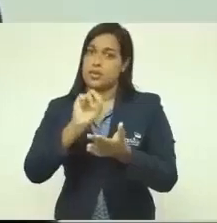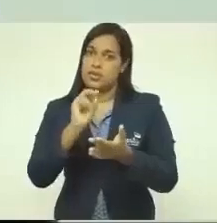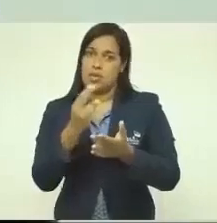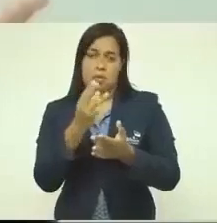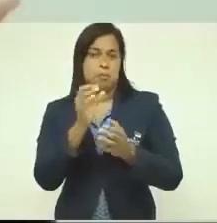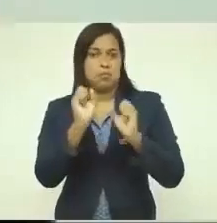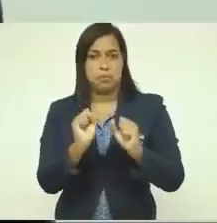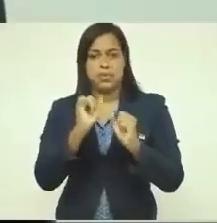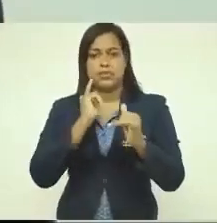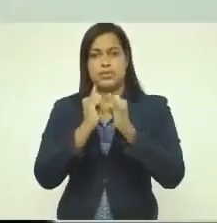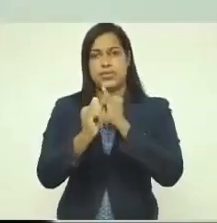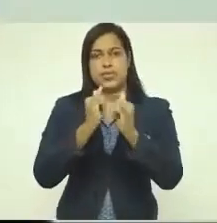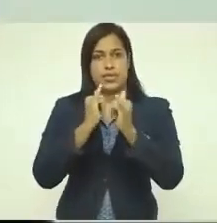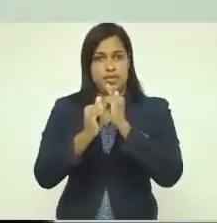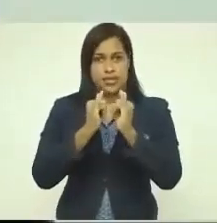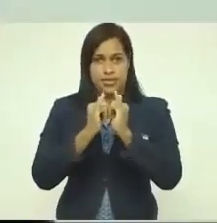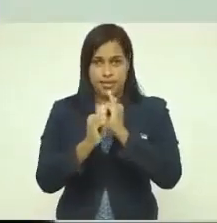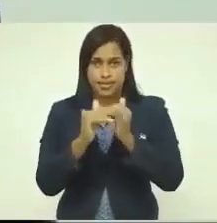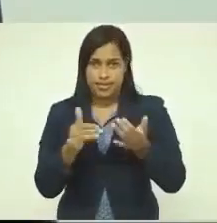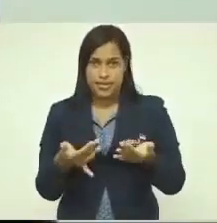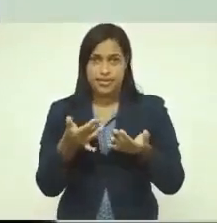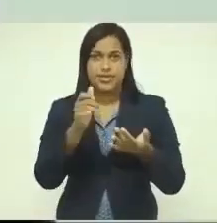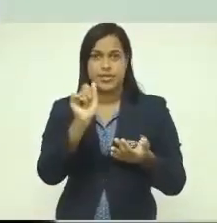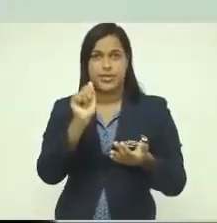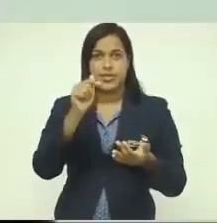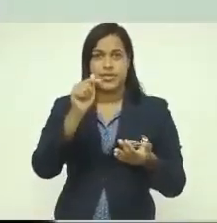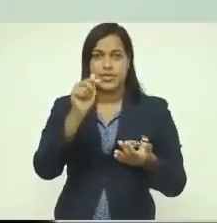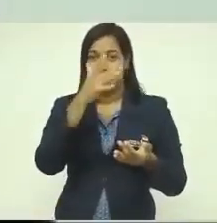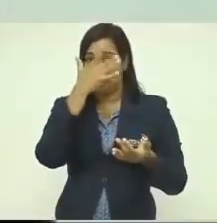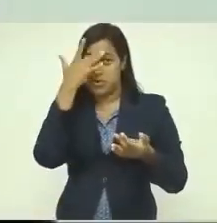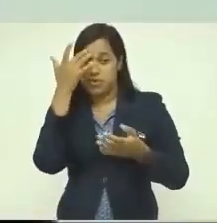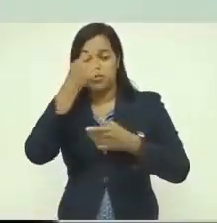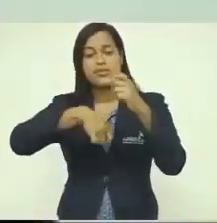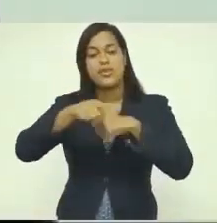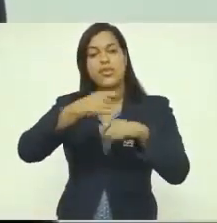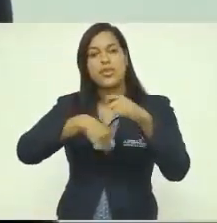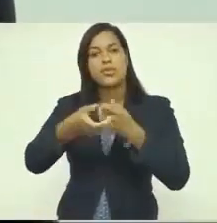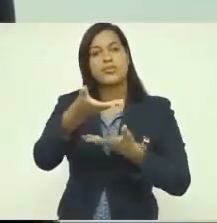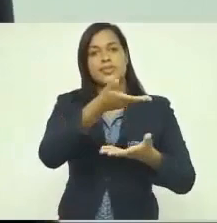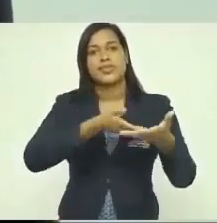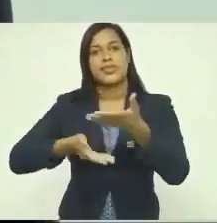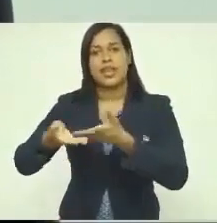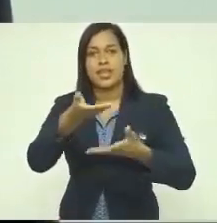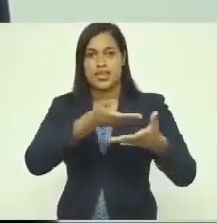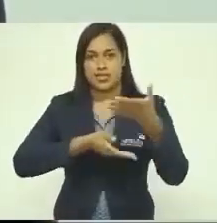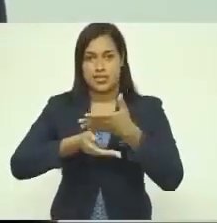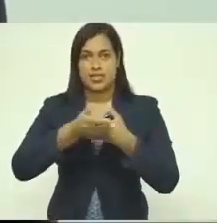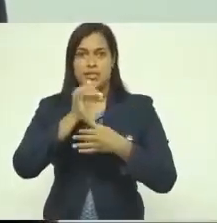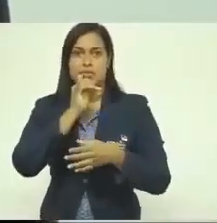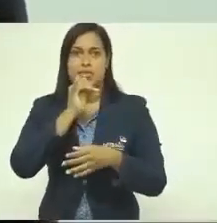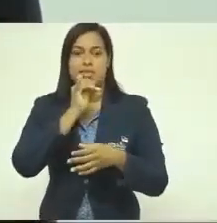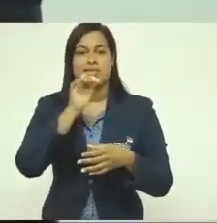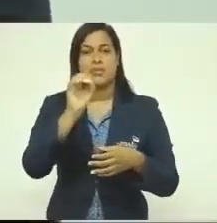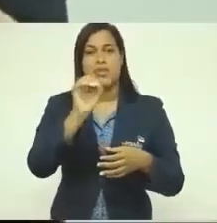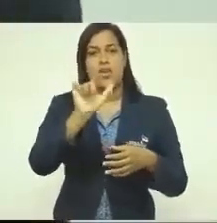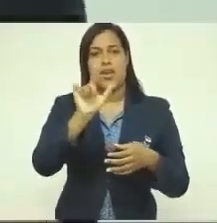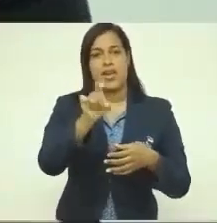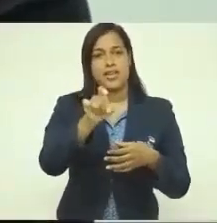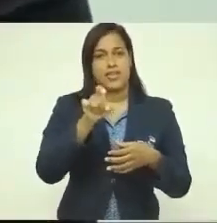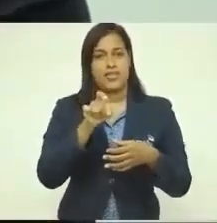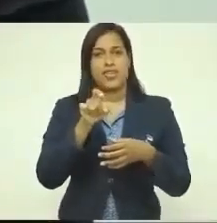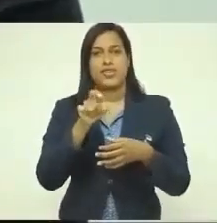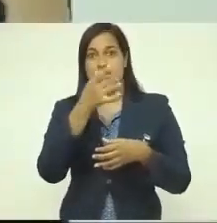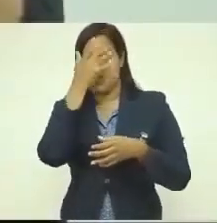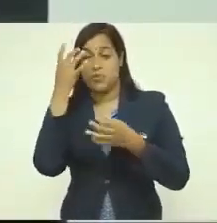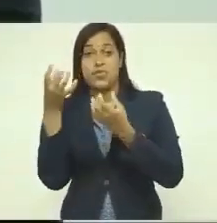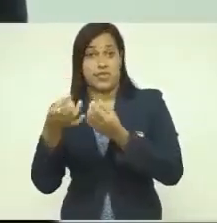virtual, onde os agentes econômicos eles interagem. Então, por exemplo, a OLX, que as pessoas